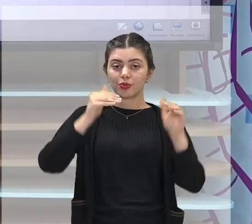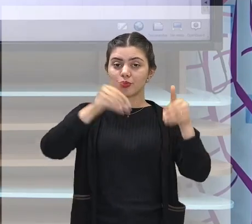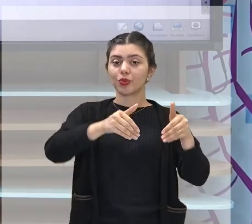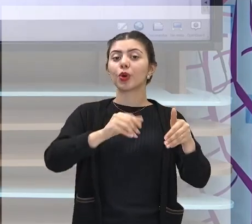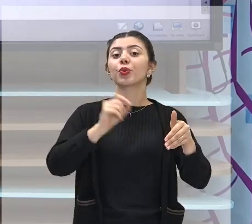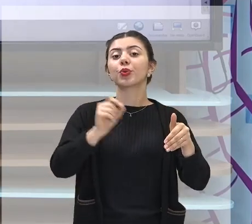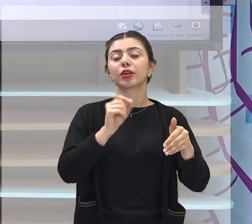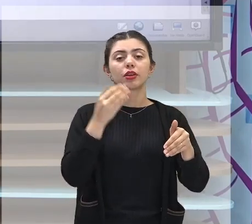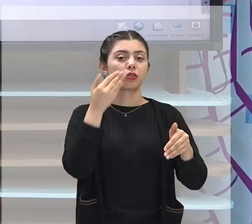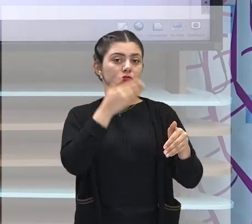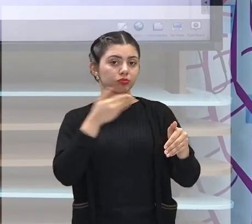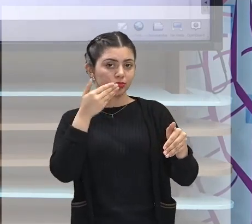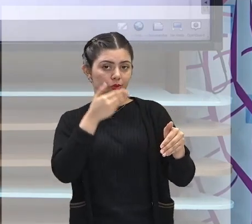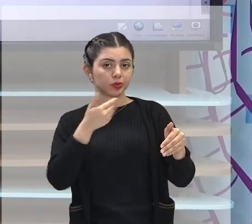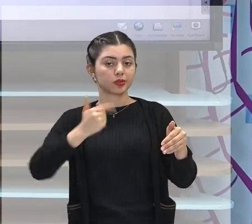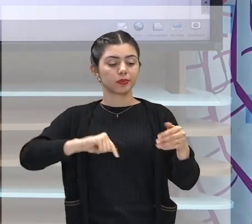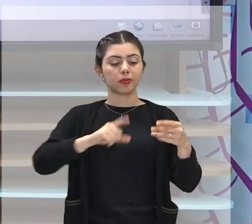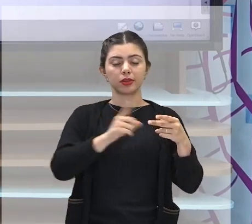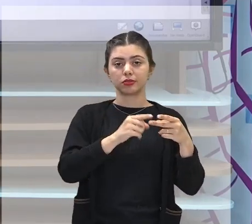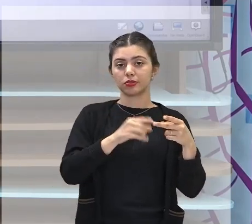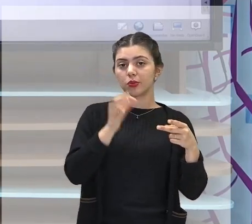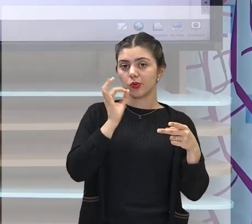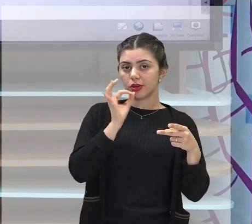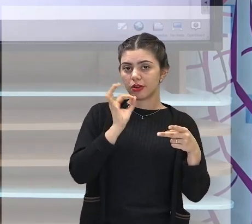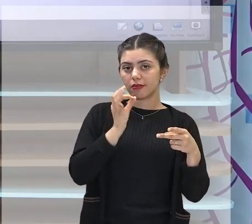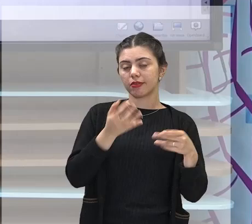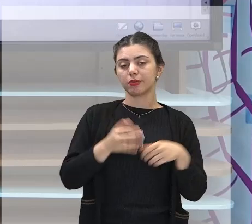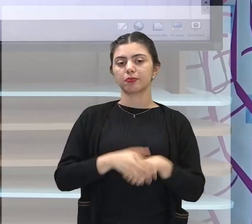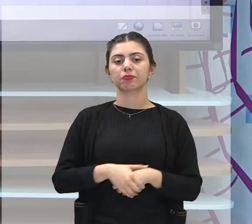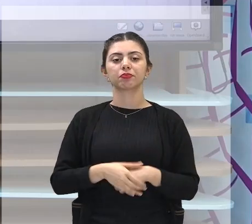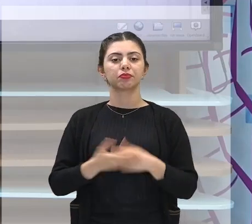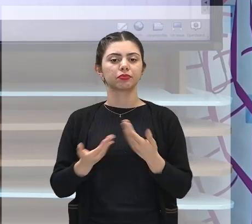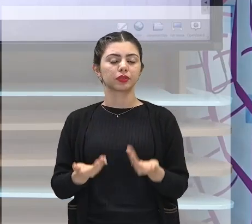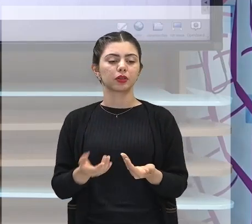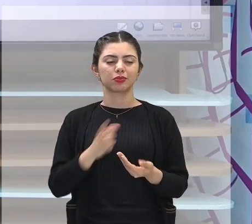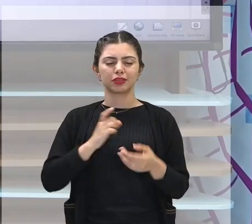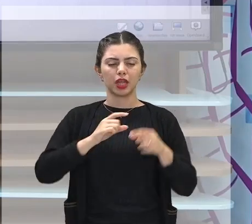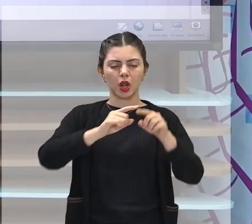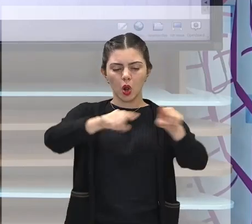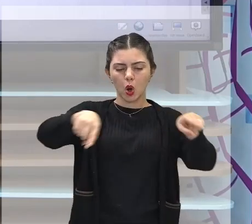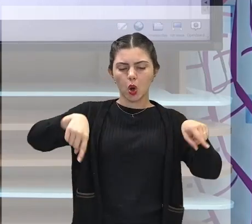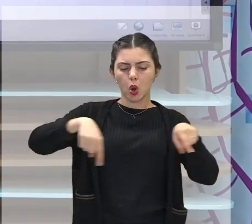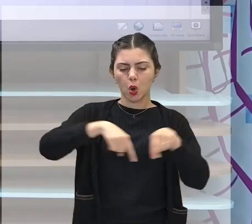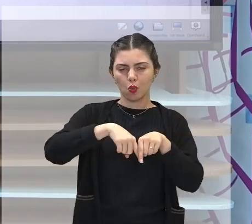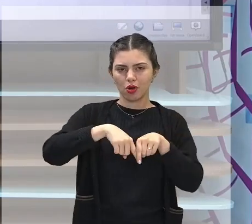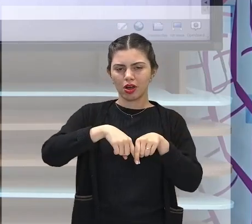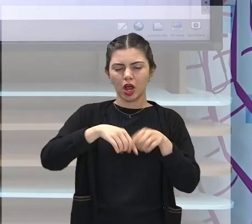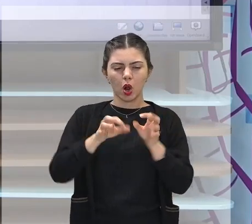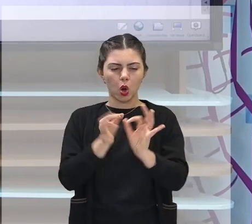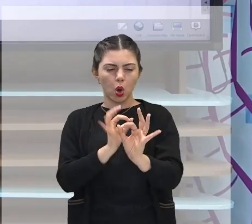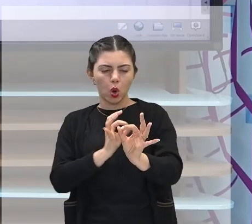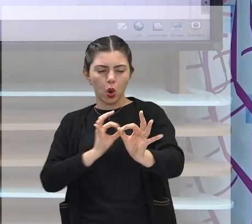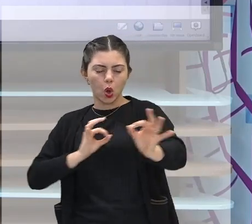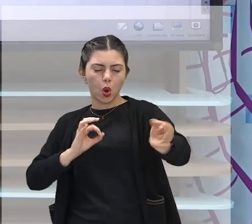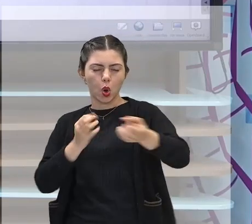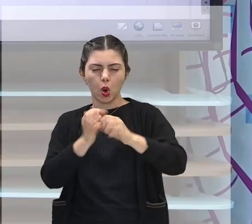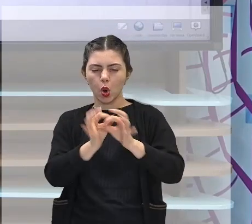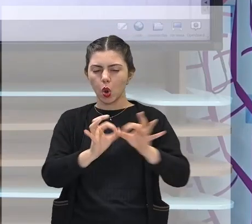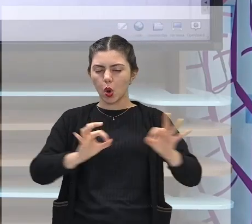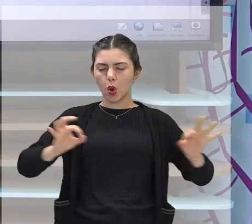no açúcar e do café. Então, você pega áreas diversas, grandes